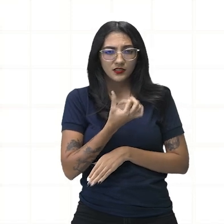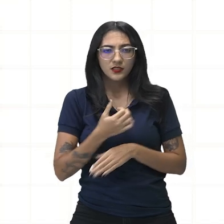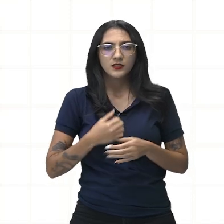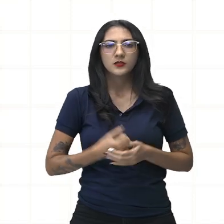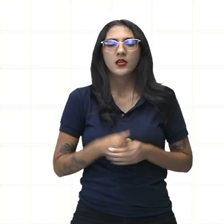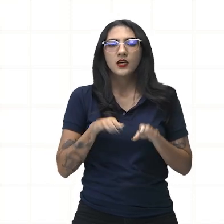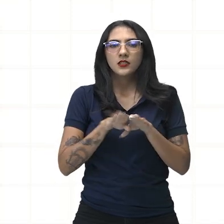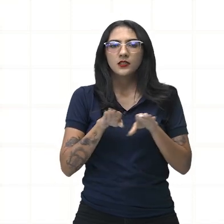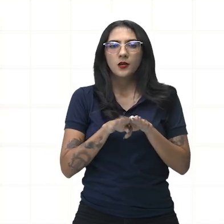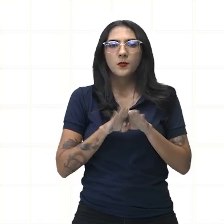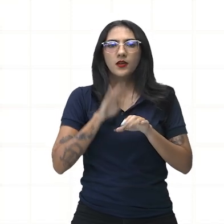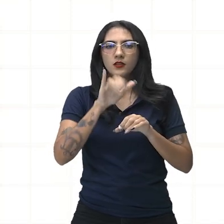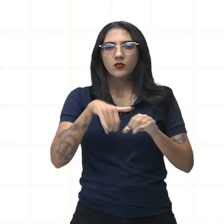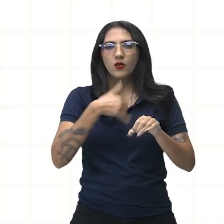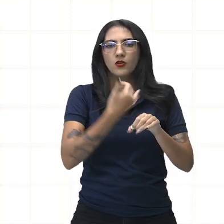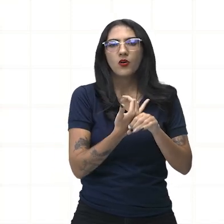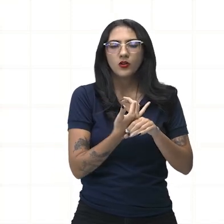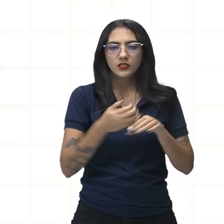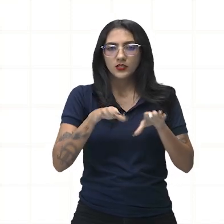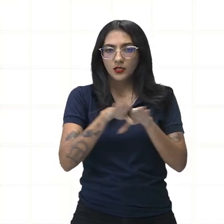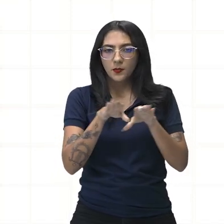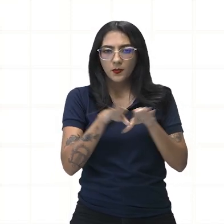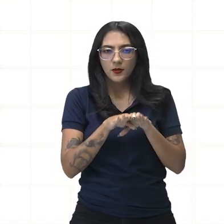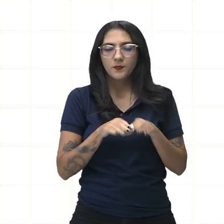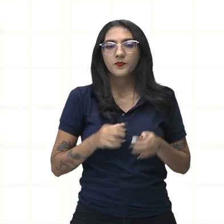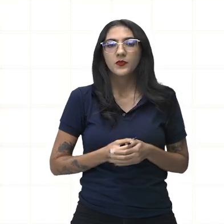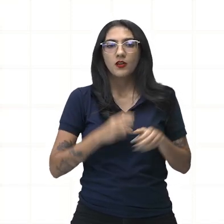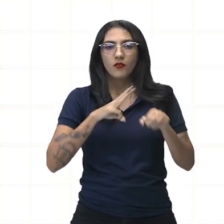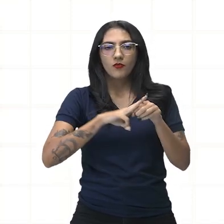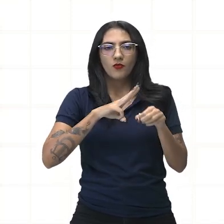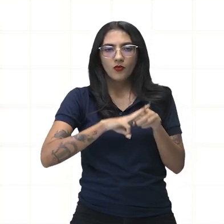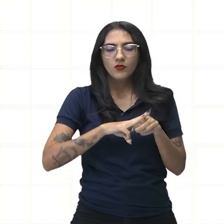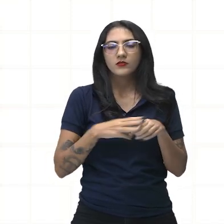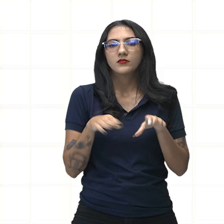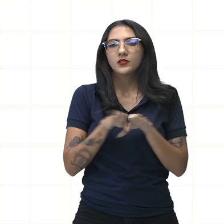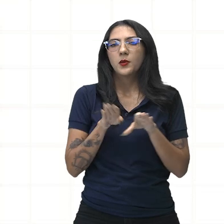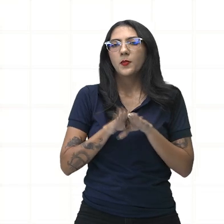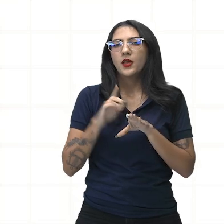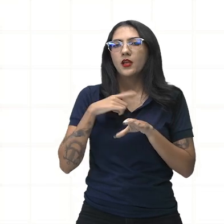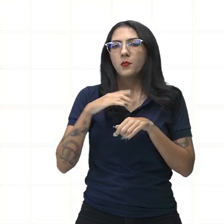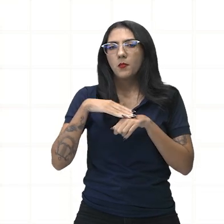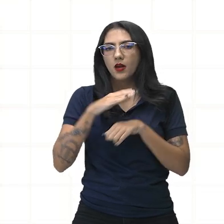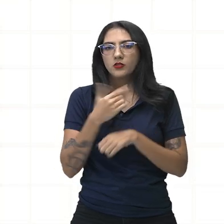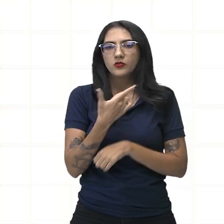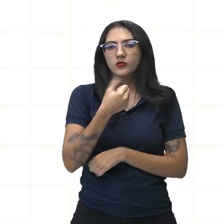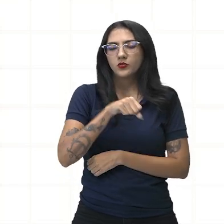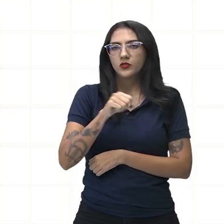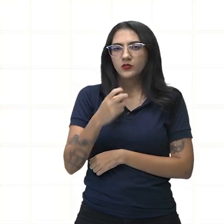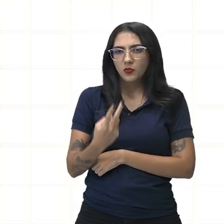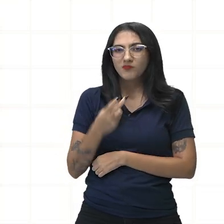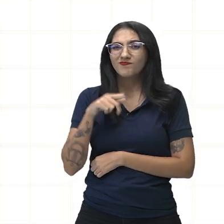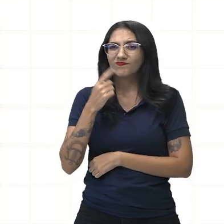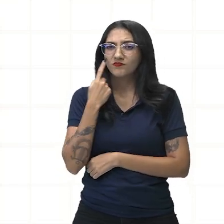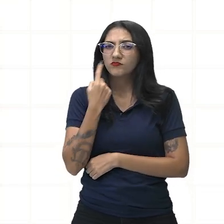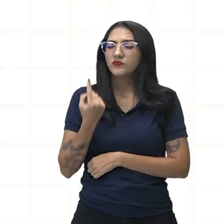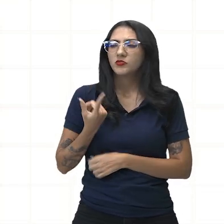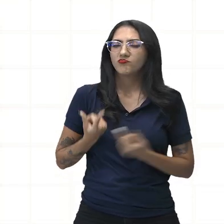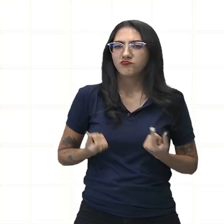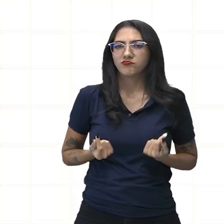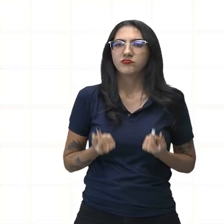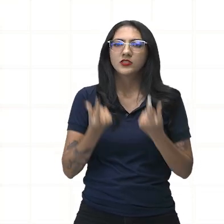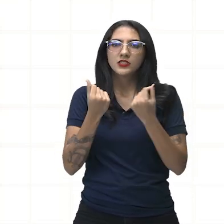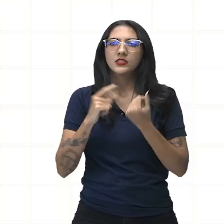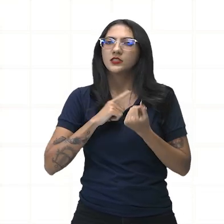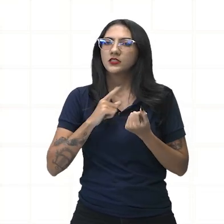mais de 275 bilhões de dólares. E a Volkswagen, mais de 282 bilhões de dólares. É muito dinheiro, né, que elas